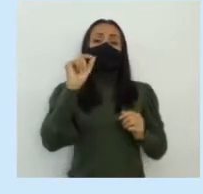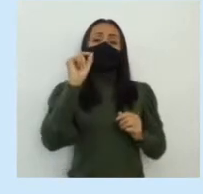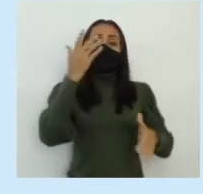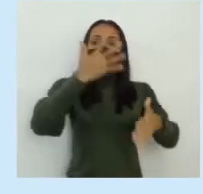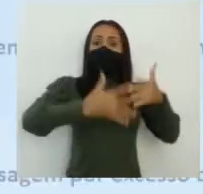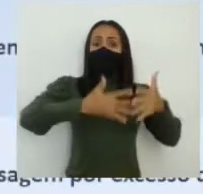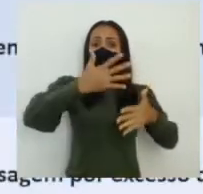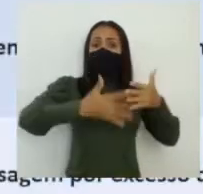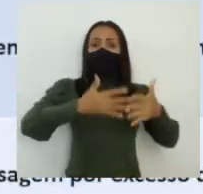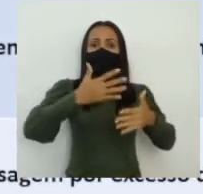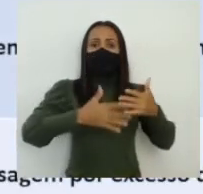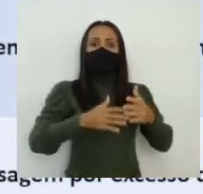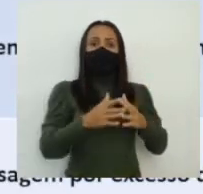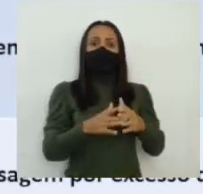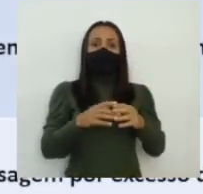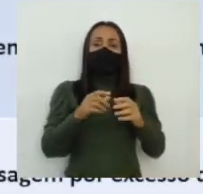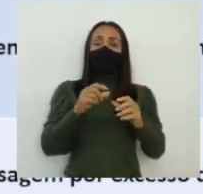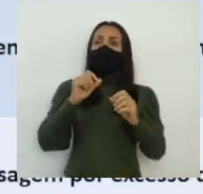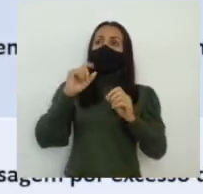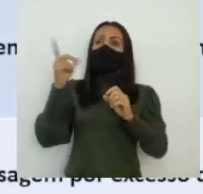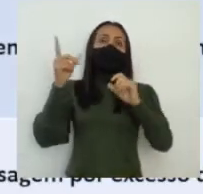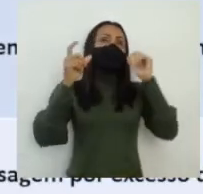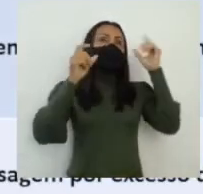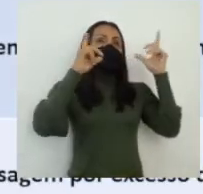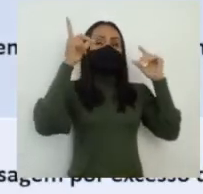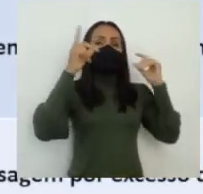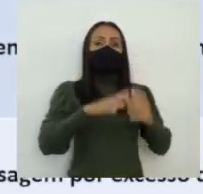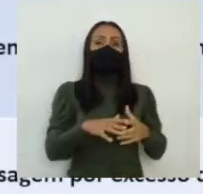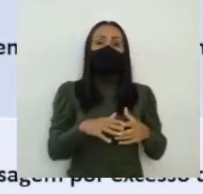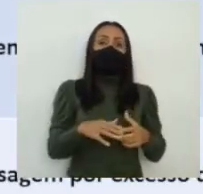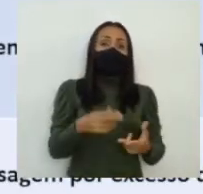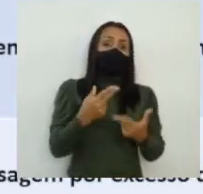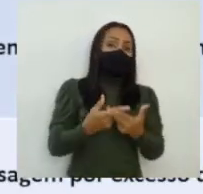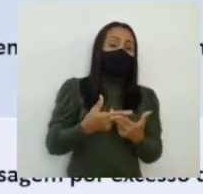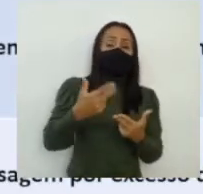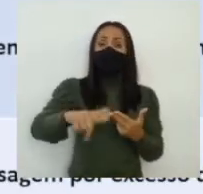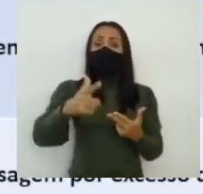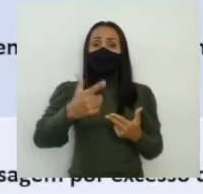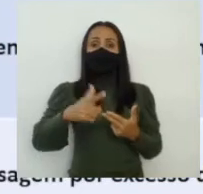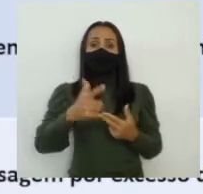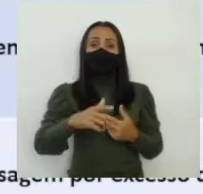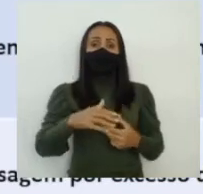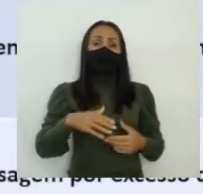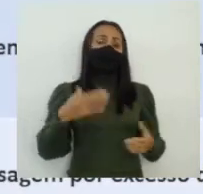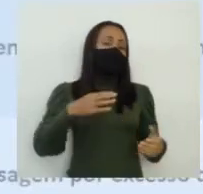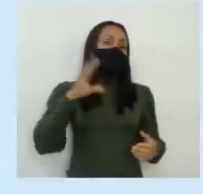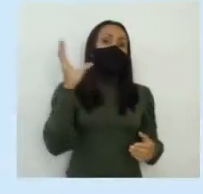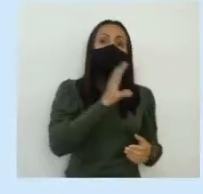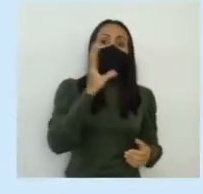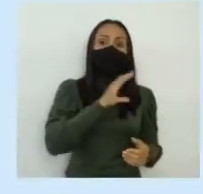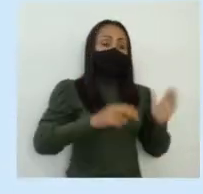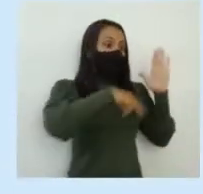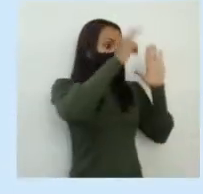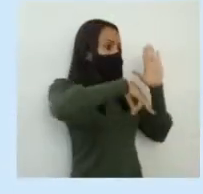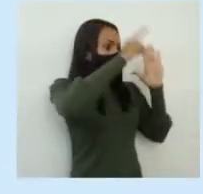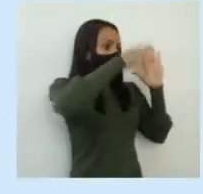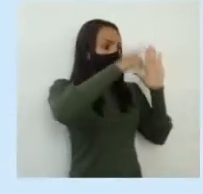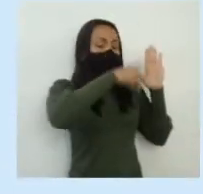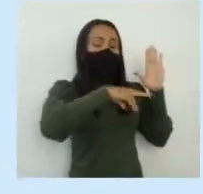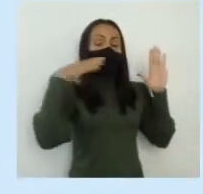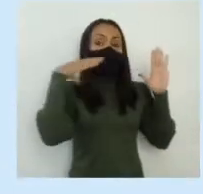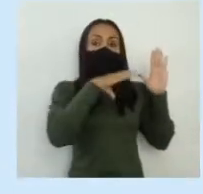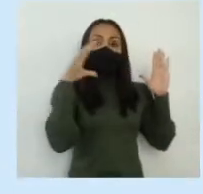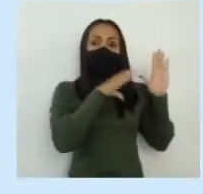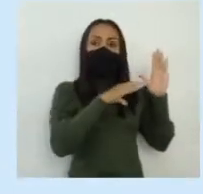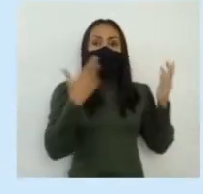a desatenção, a impaciência, a pressa. Isso ocorre tanto, gente. A gente lê com pressa, a gente vive realmente,